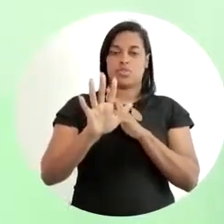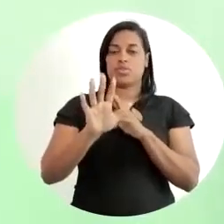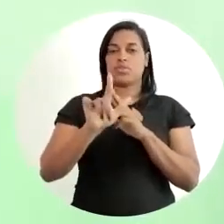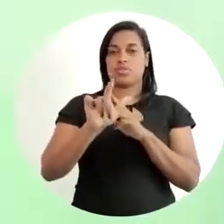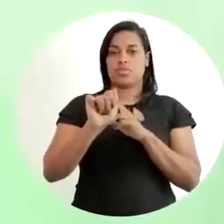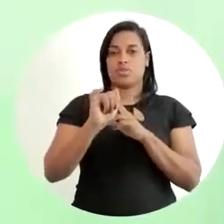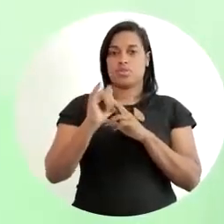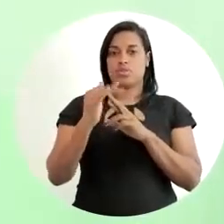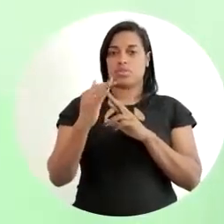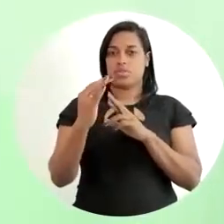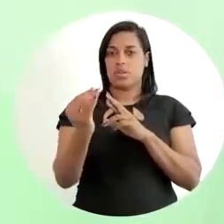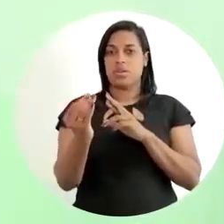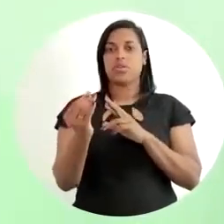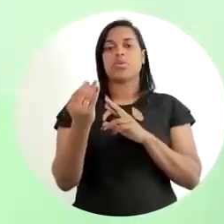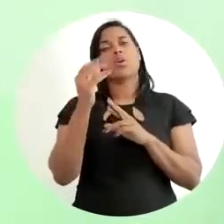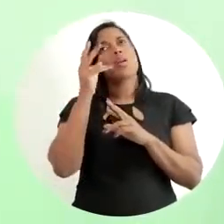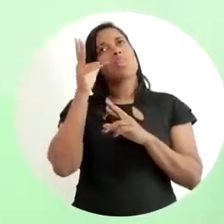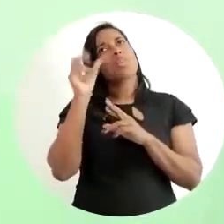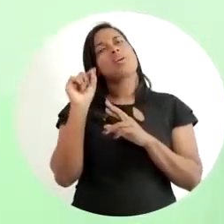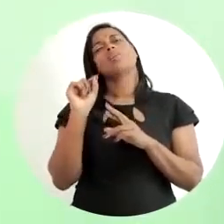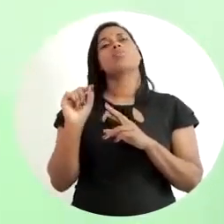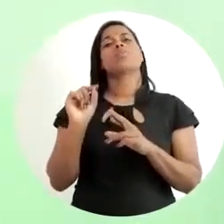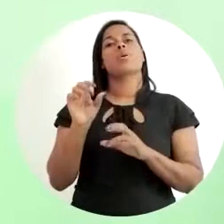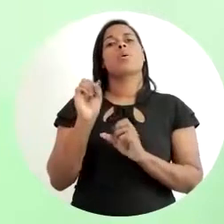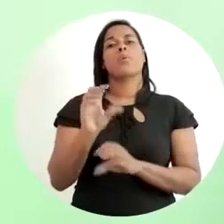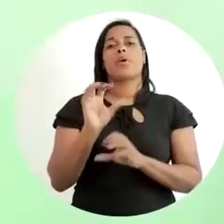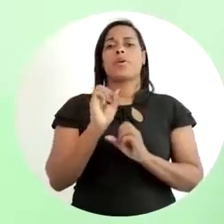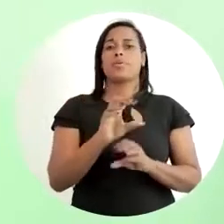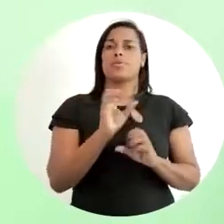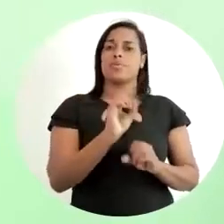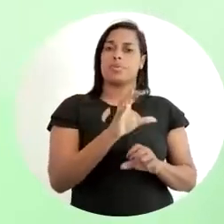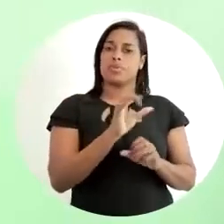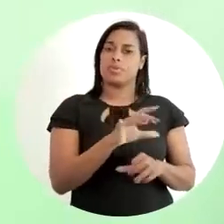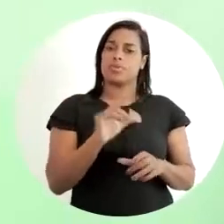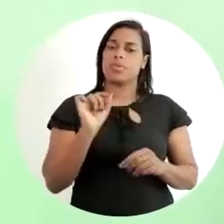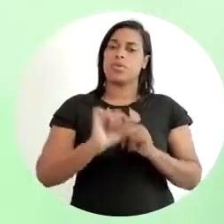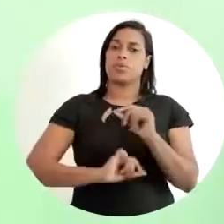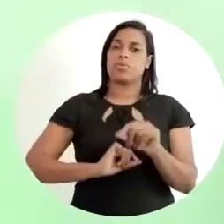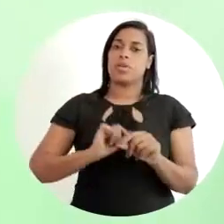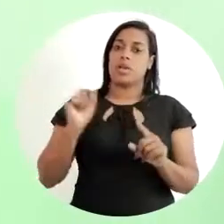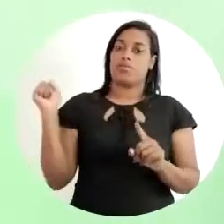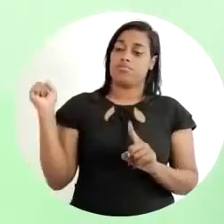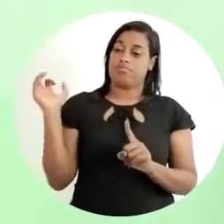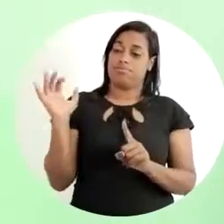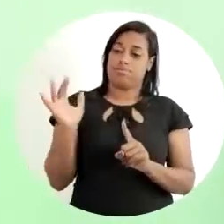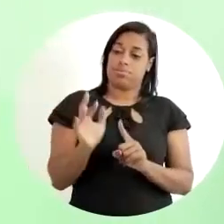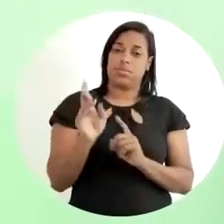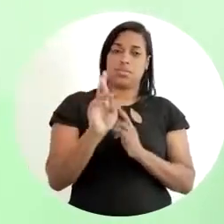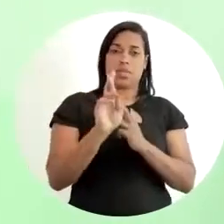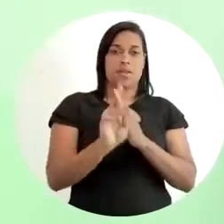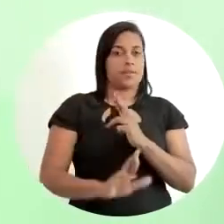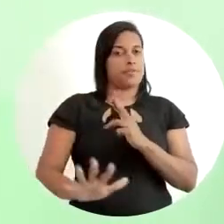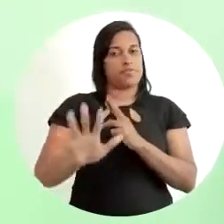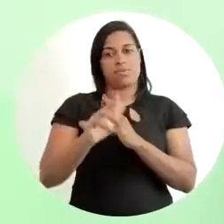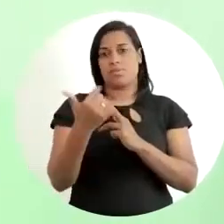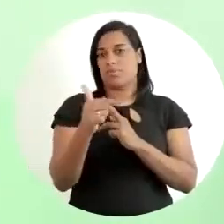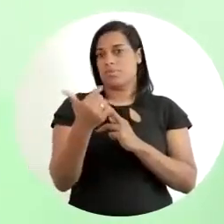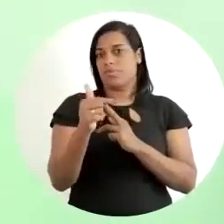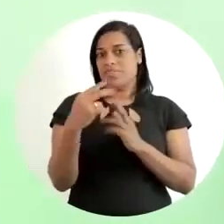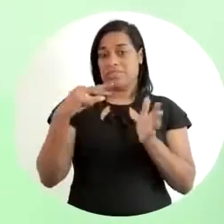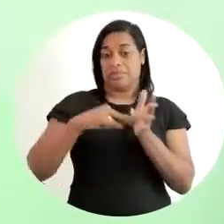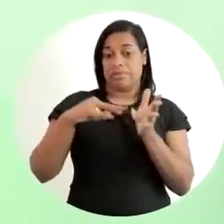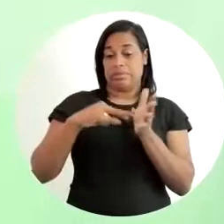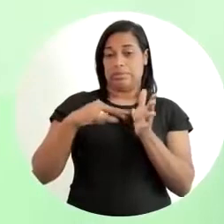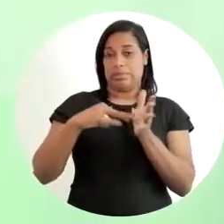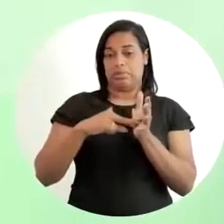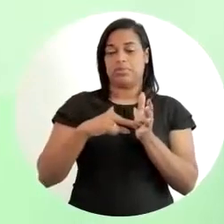e laico. Laico dá a ideia de uma educação onde a influência religiosa não estivesse